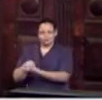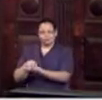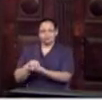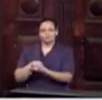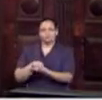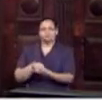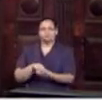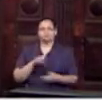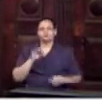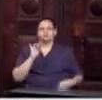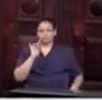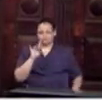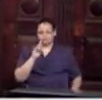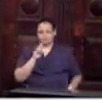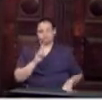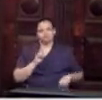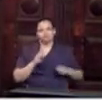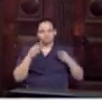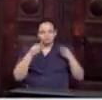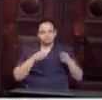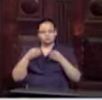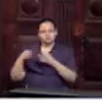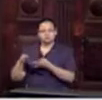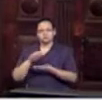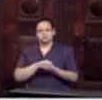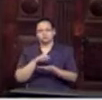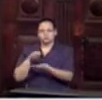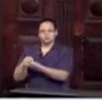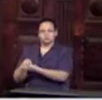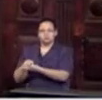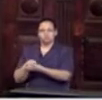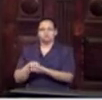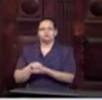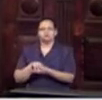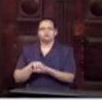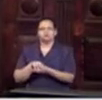e de apenas dois setores. O setor